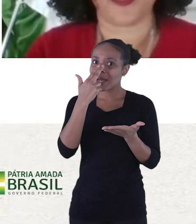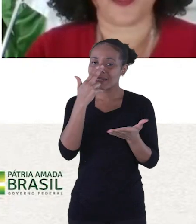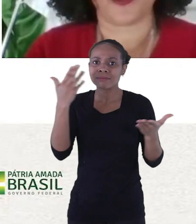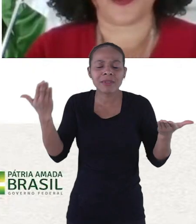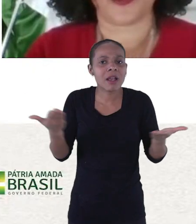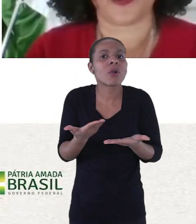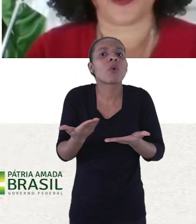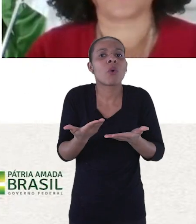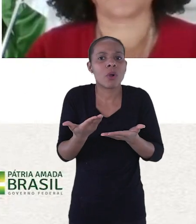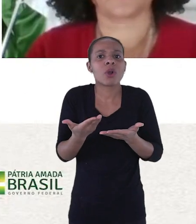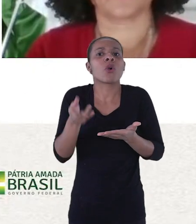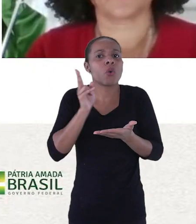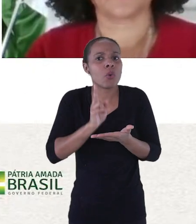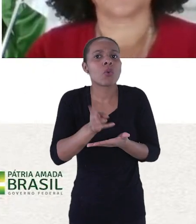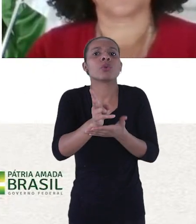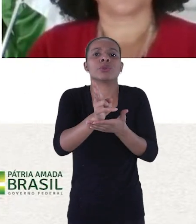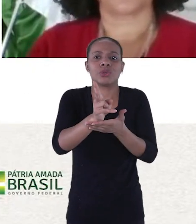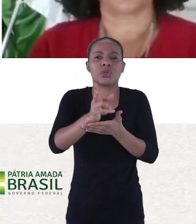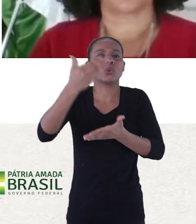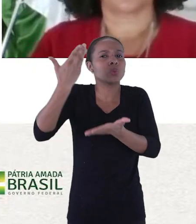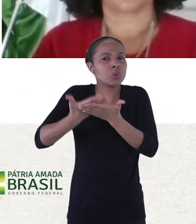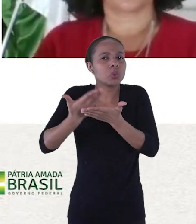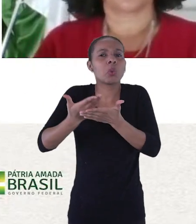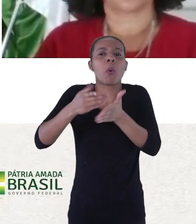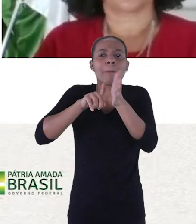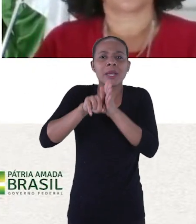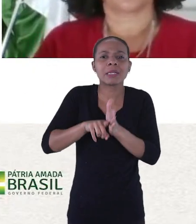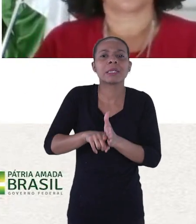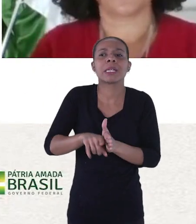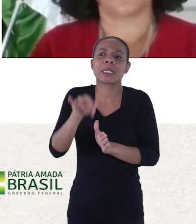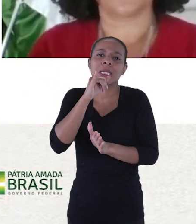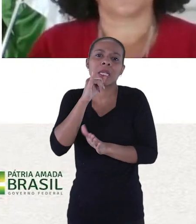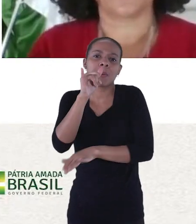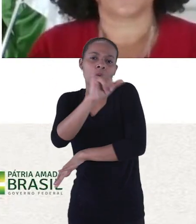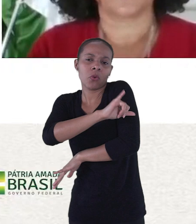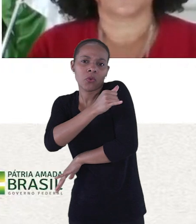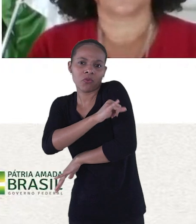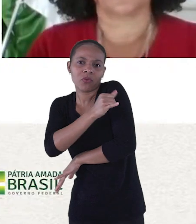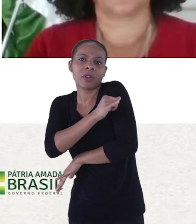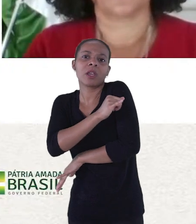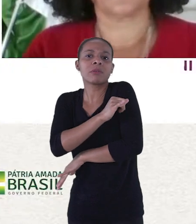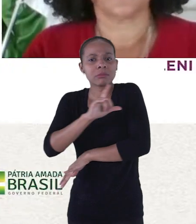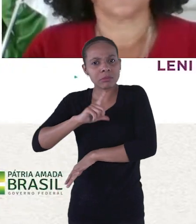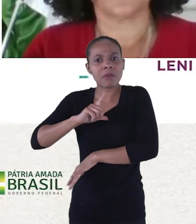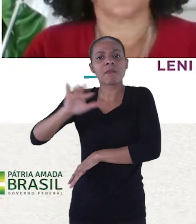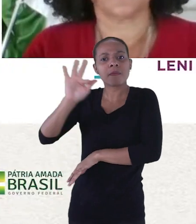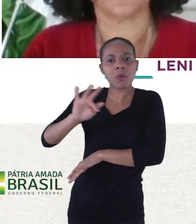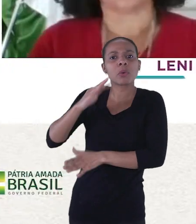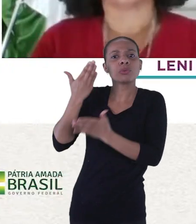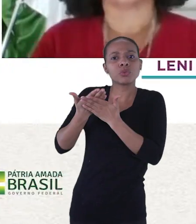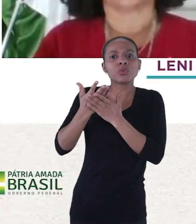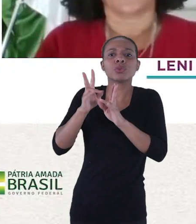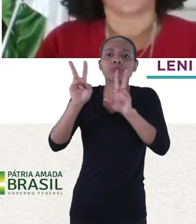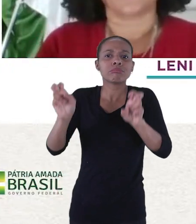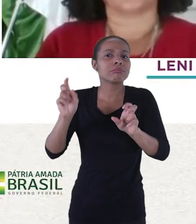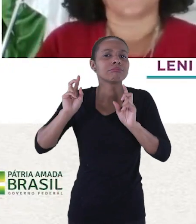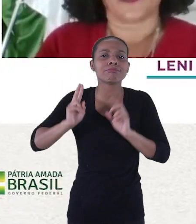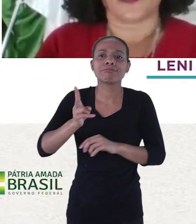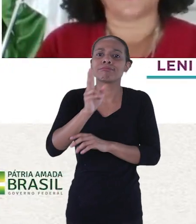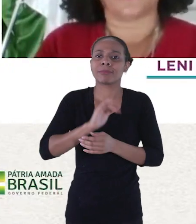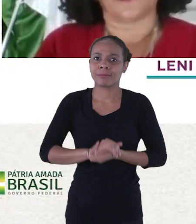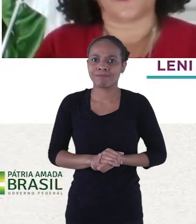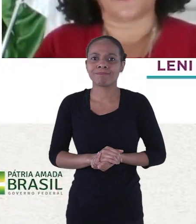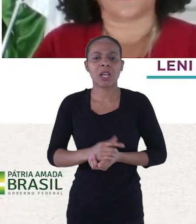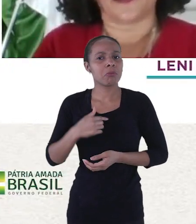doutora honoris causa pela Universidade Federal do Rio de Janeiro. Por essa homenagem, muita gente nem esperava, né? Eu não esperava